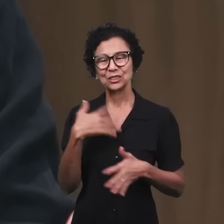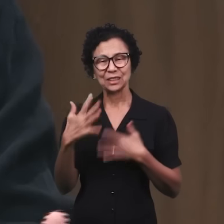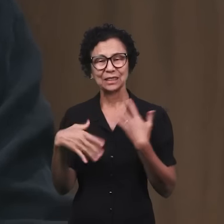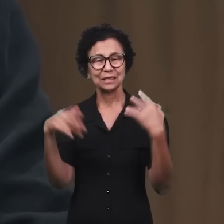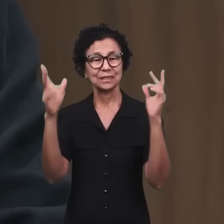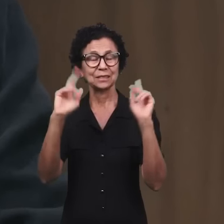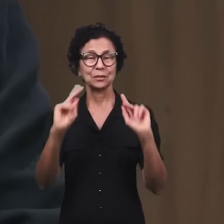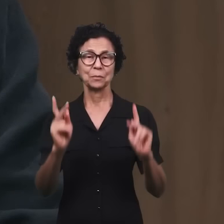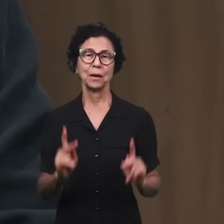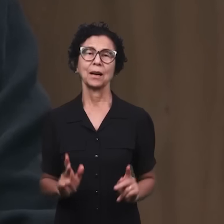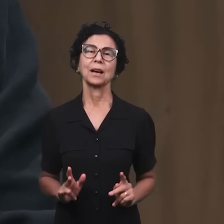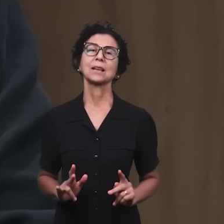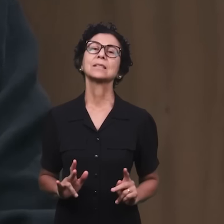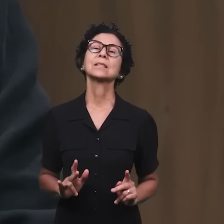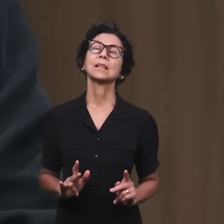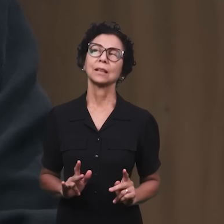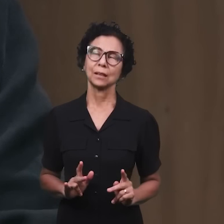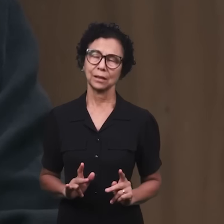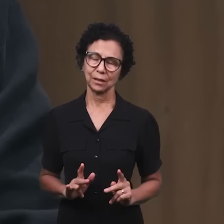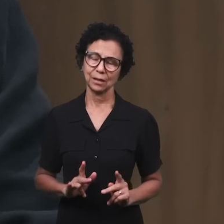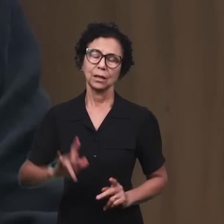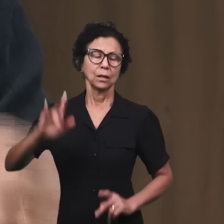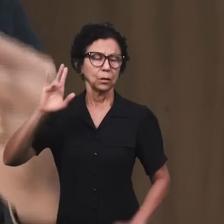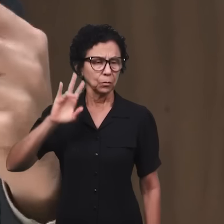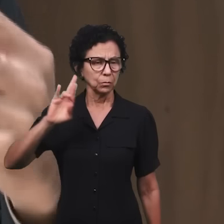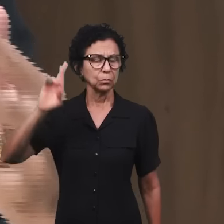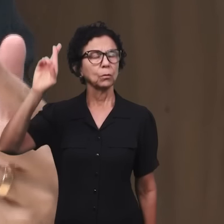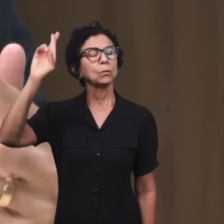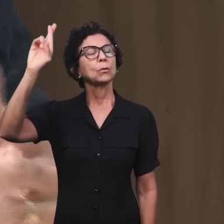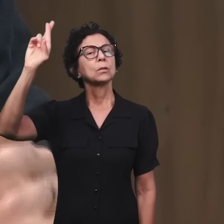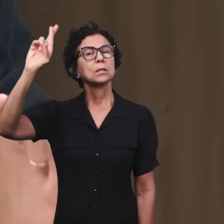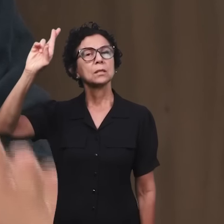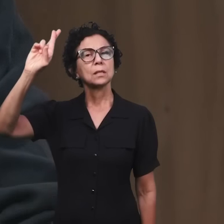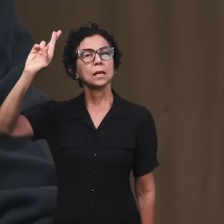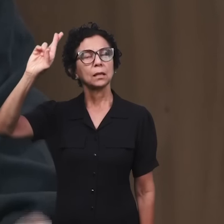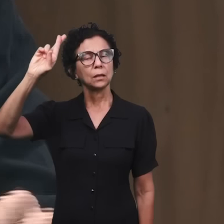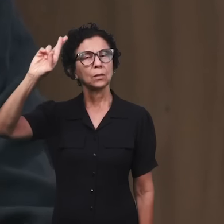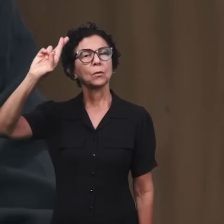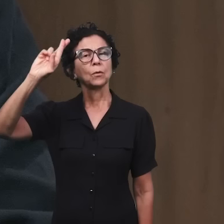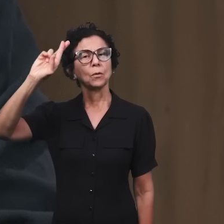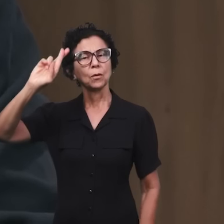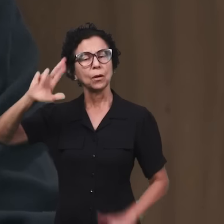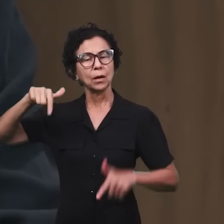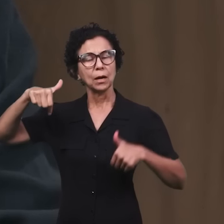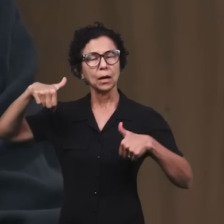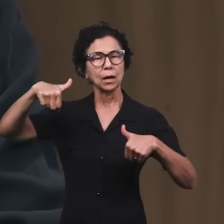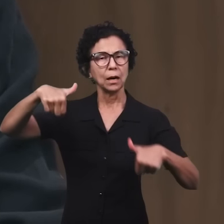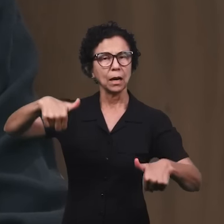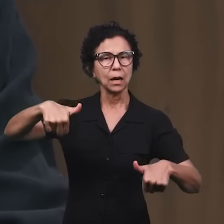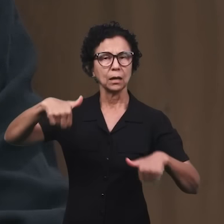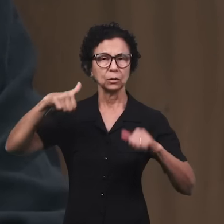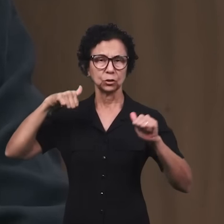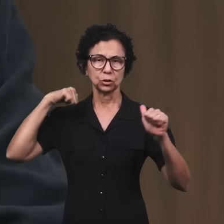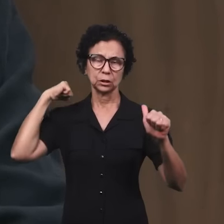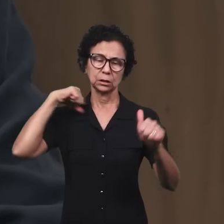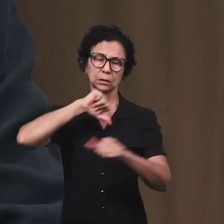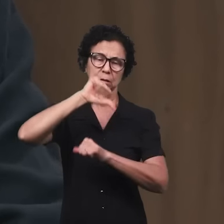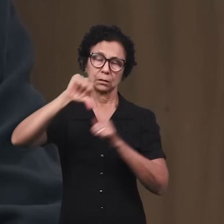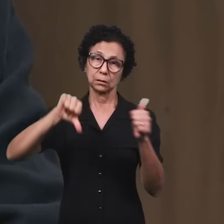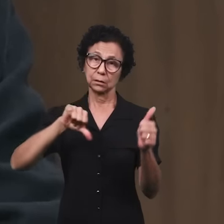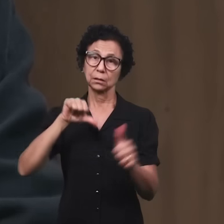paz, porque o Senhor é aquele que dá a sua palavra, mas ele toca também. Ele tem poder para tocar no